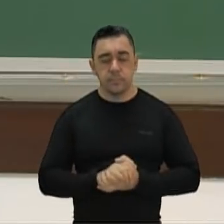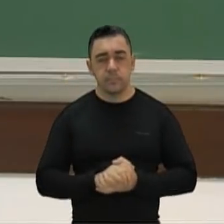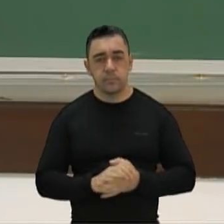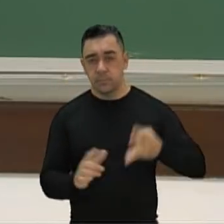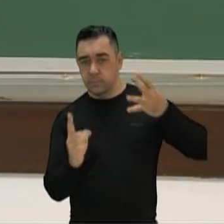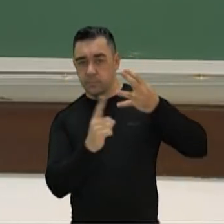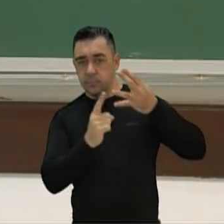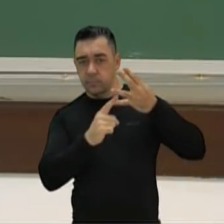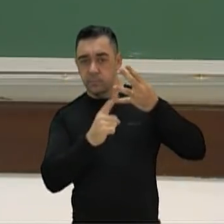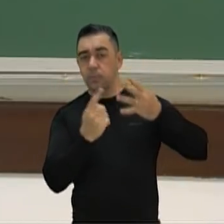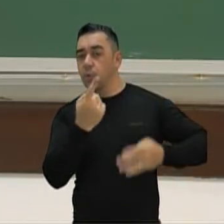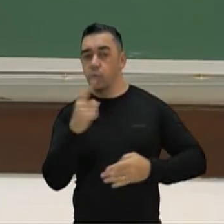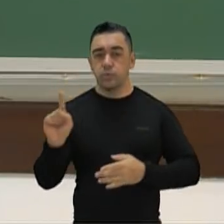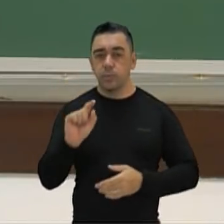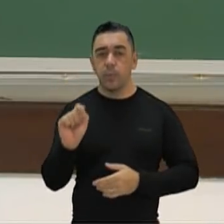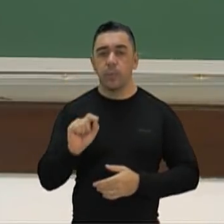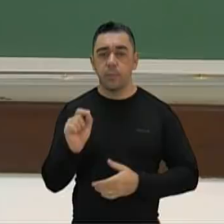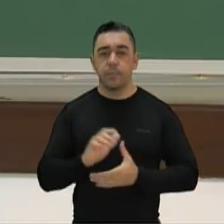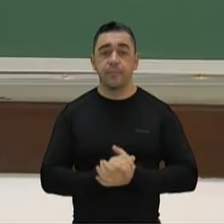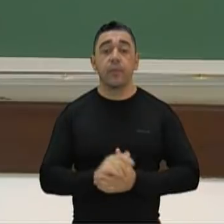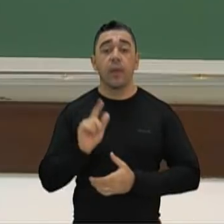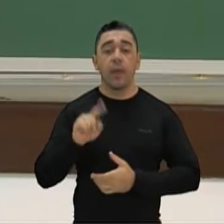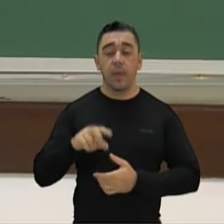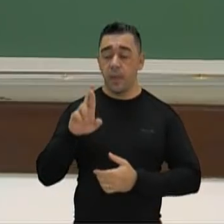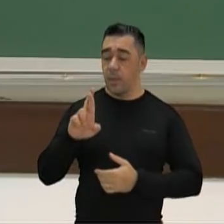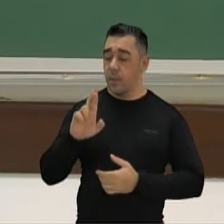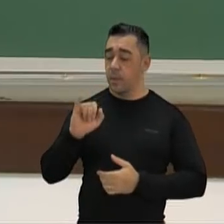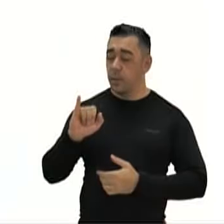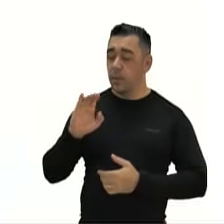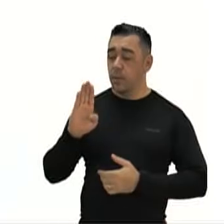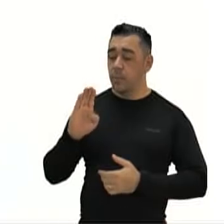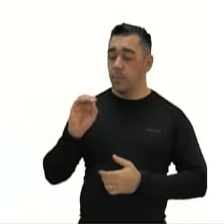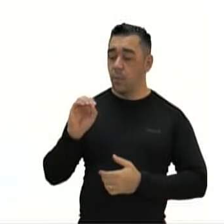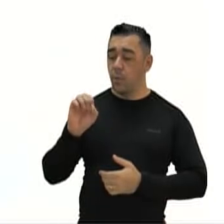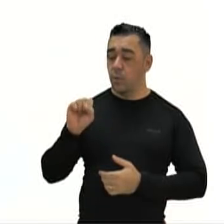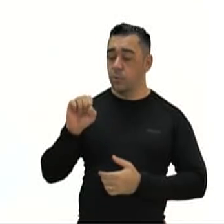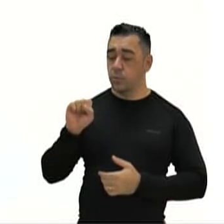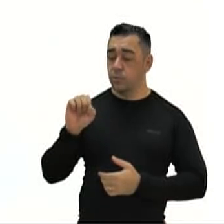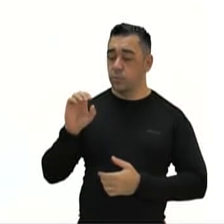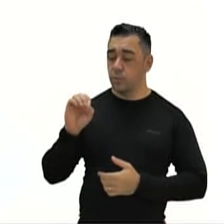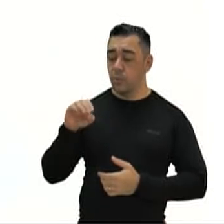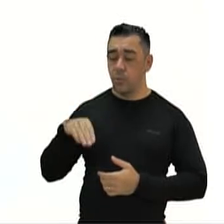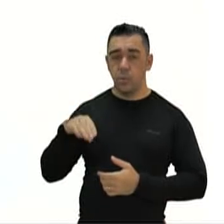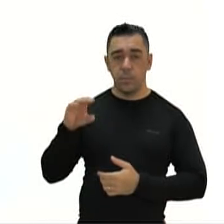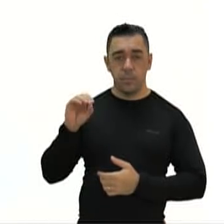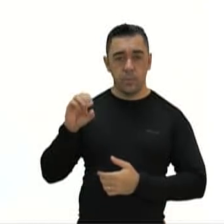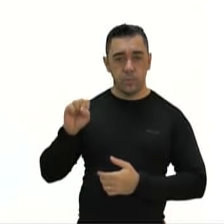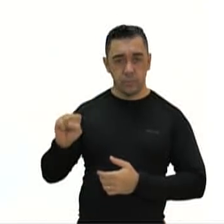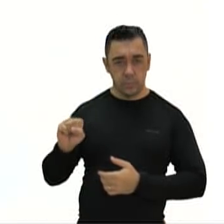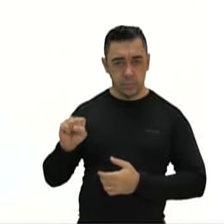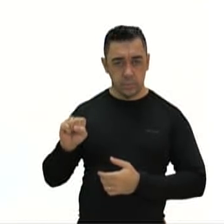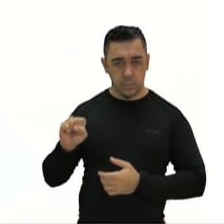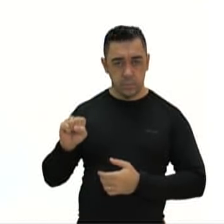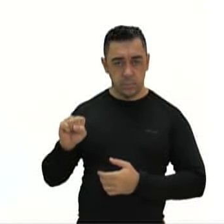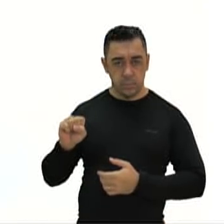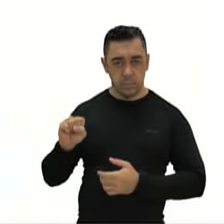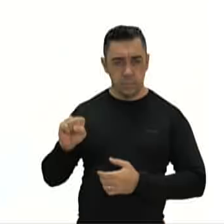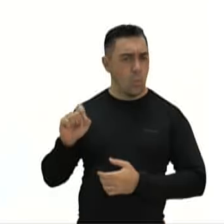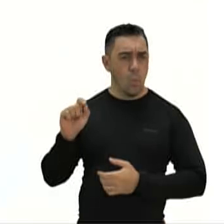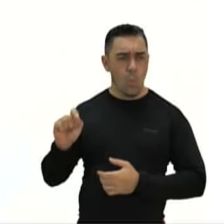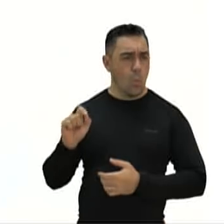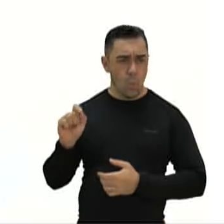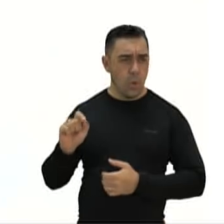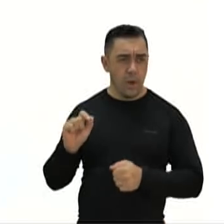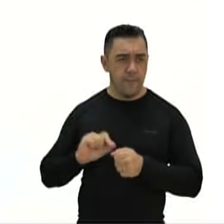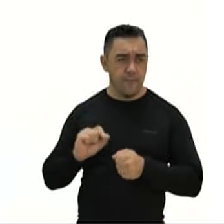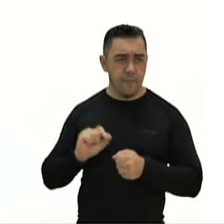3 tipos de célula são os ribossomos. Quem somos? Os ribossomos, pessoas. O que eles